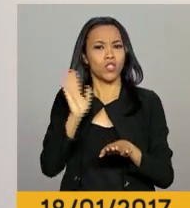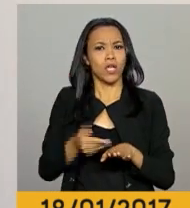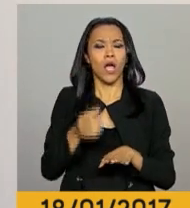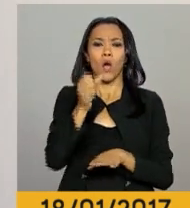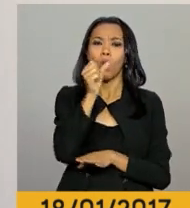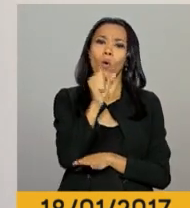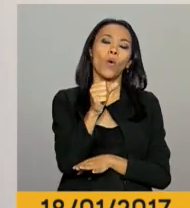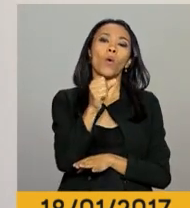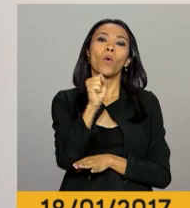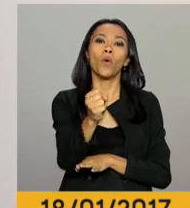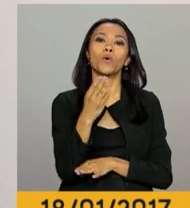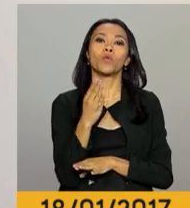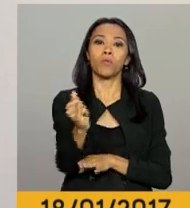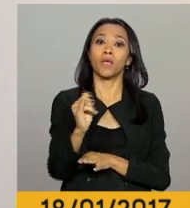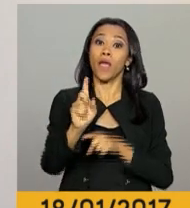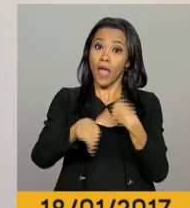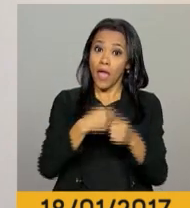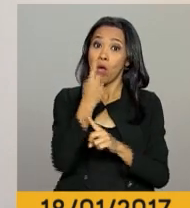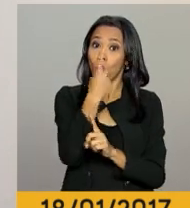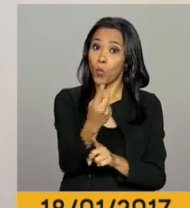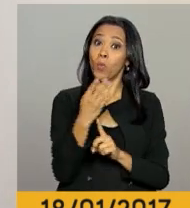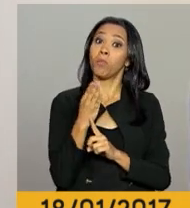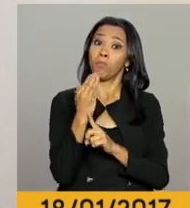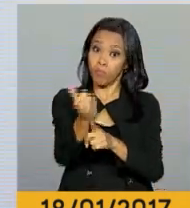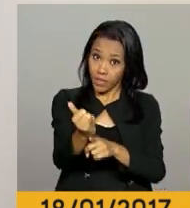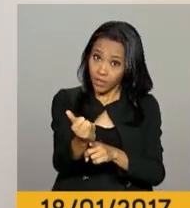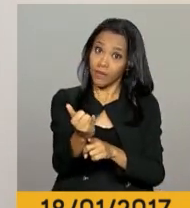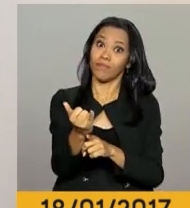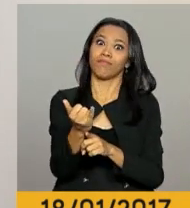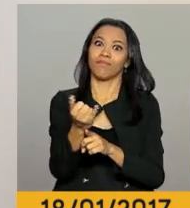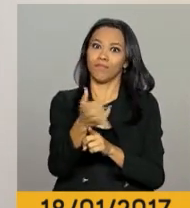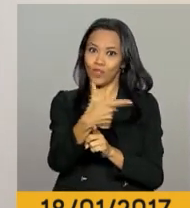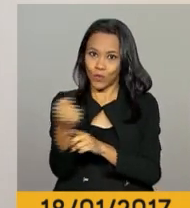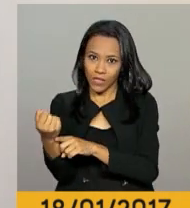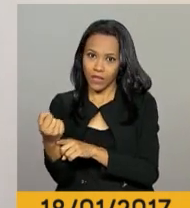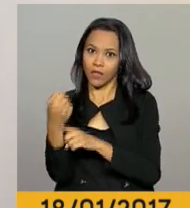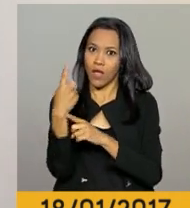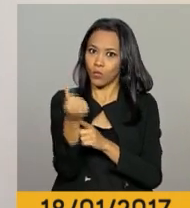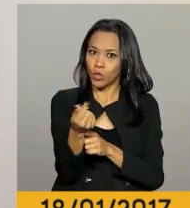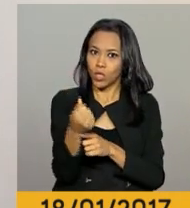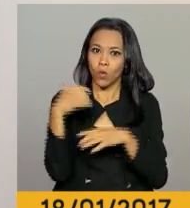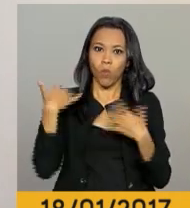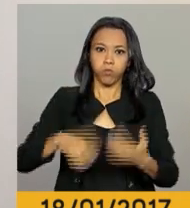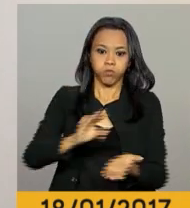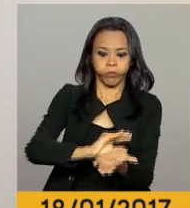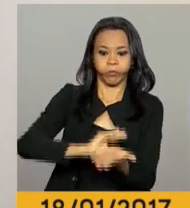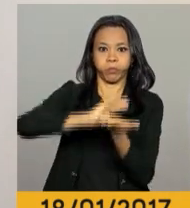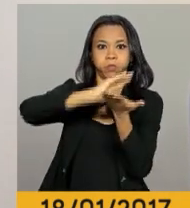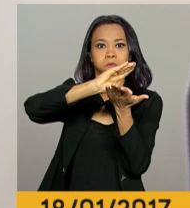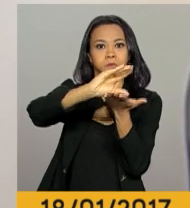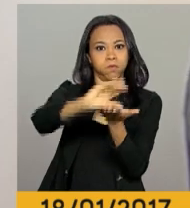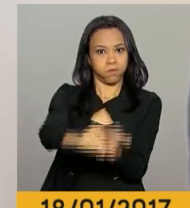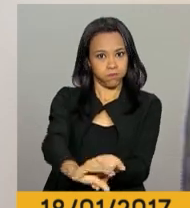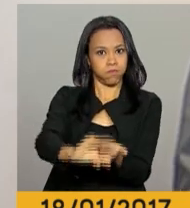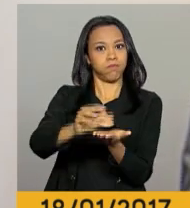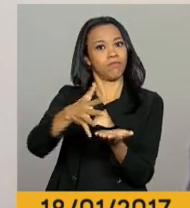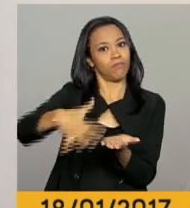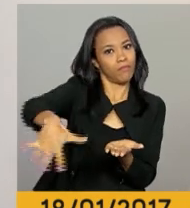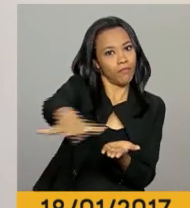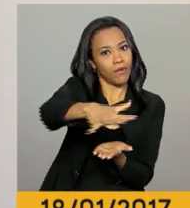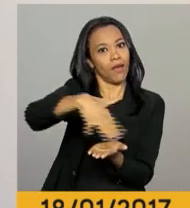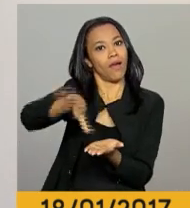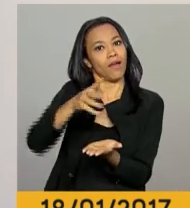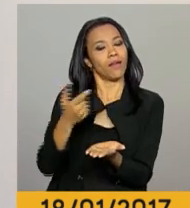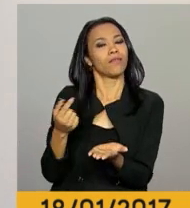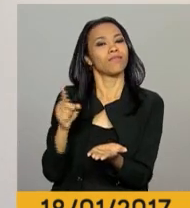200 é de 1 bilhão é um Largo passo que está sendo dado desse momento exatamente por